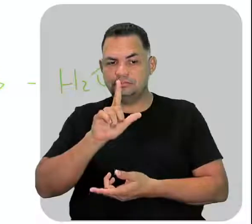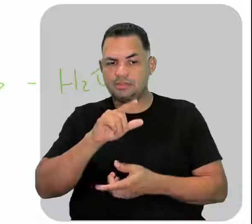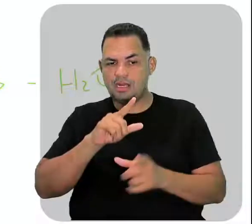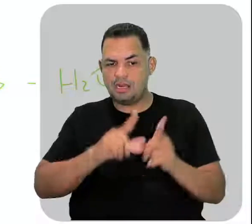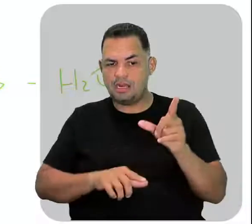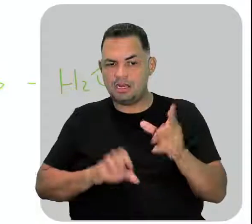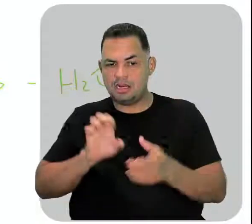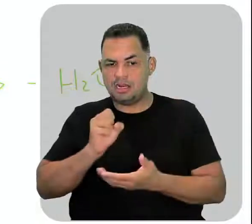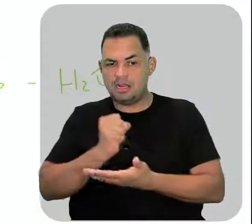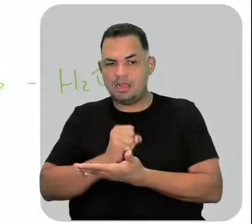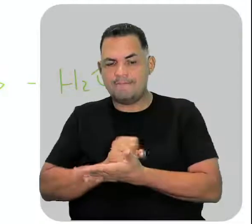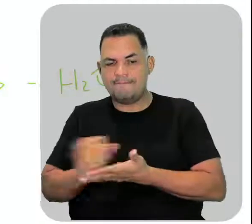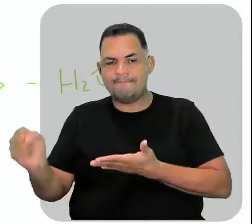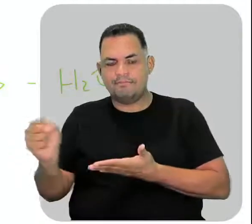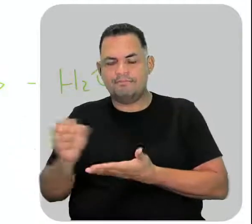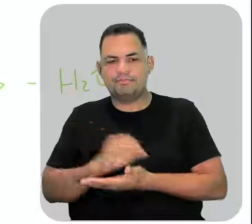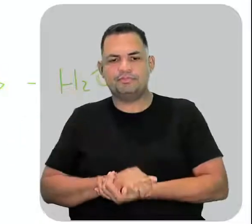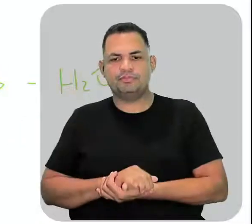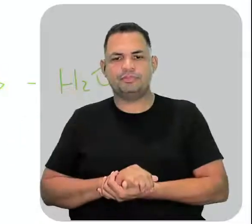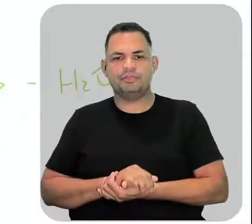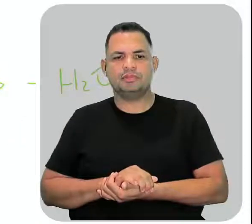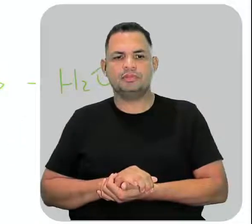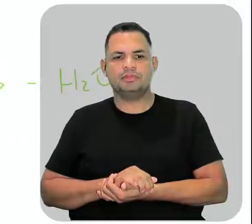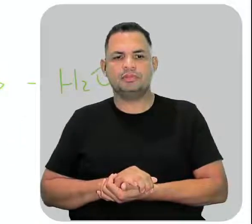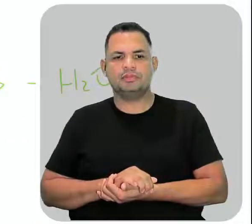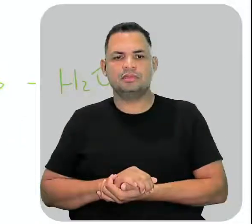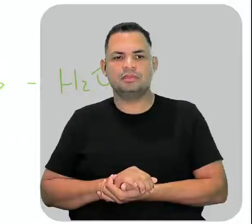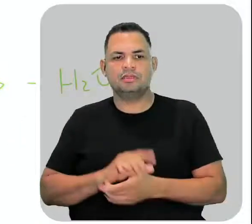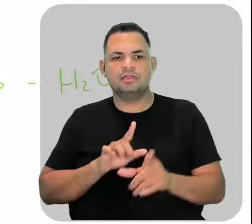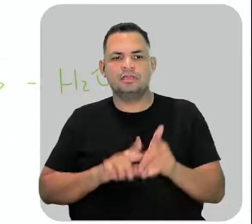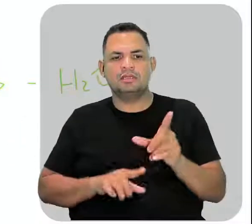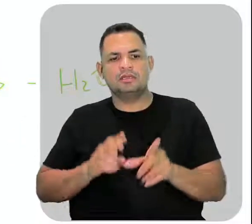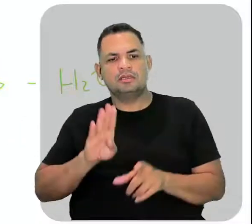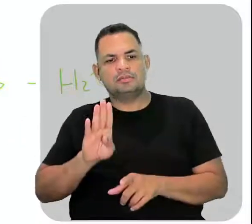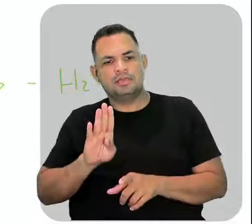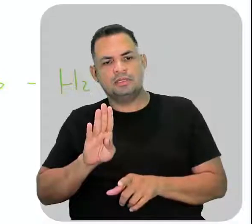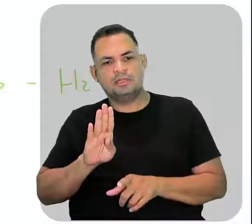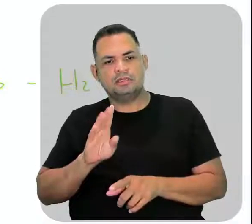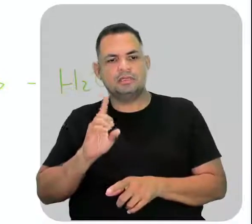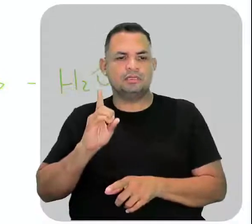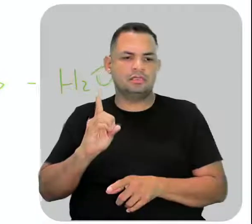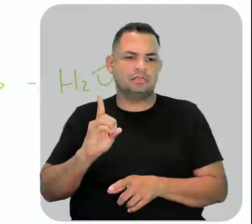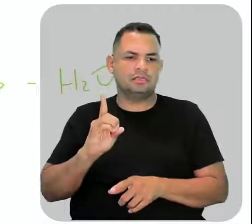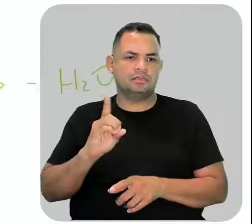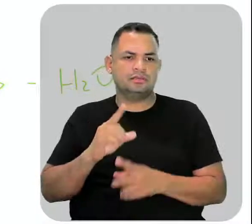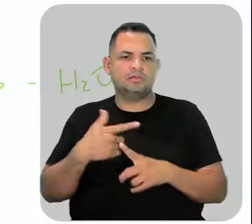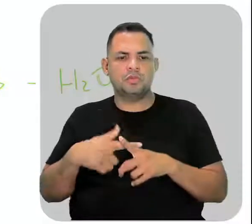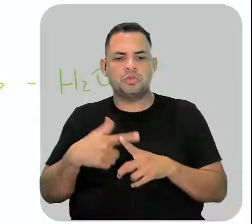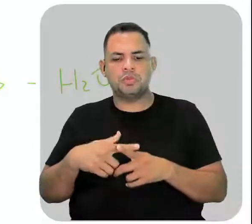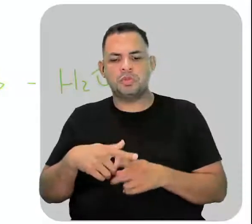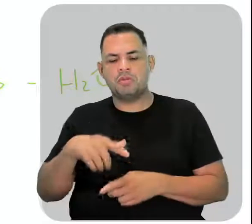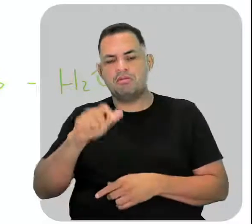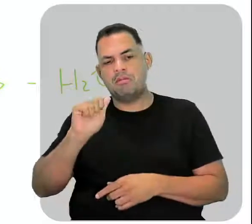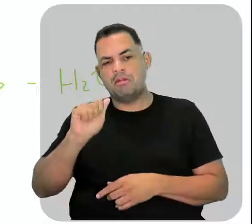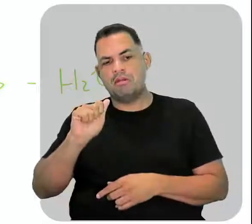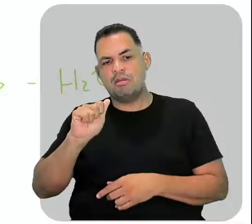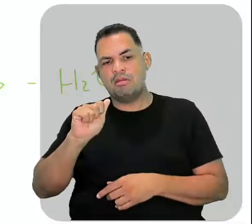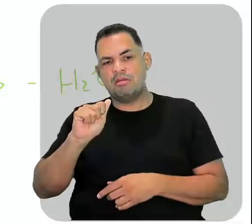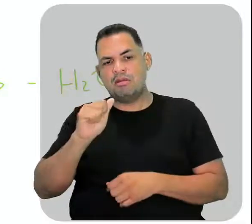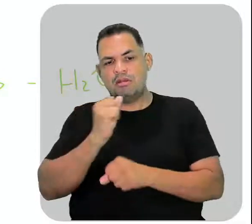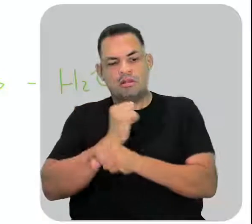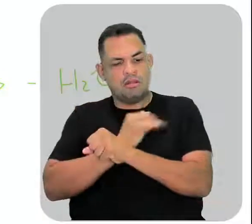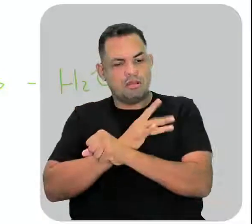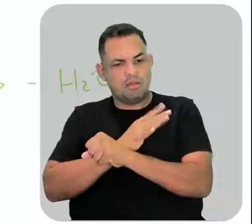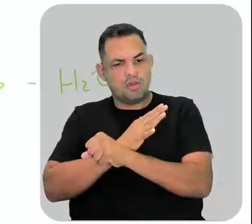de cogitação. E aí a gente fica entre a letra B e a letra D, porque a letra A fala de oxidação e a